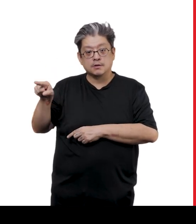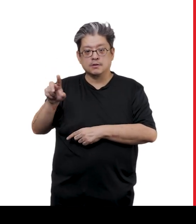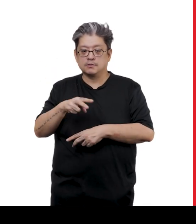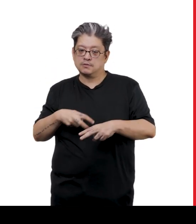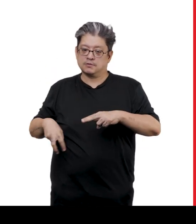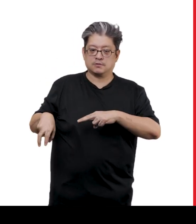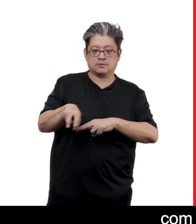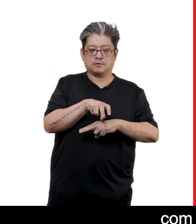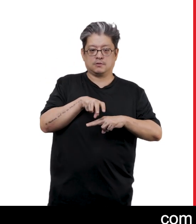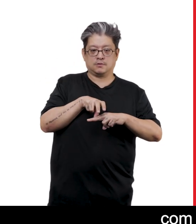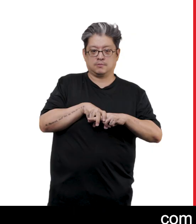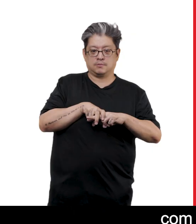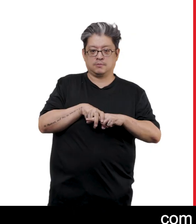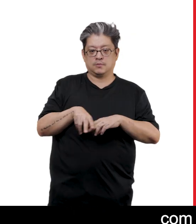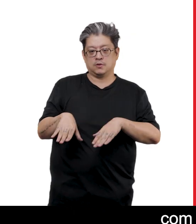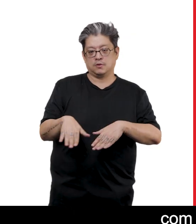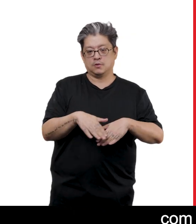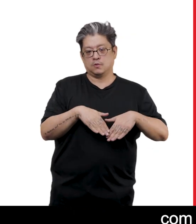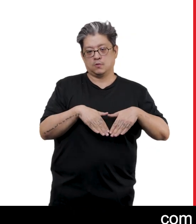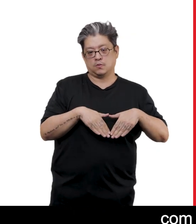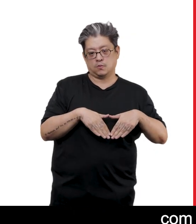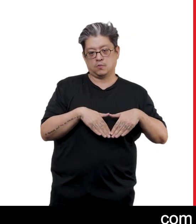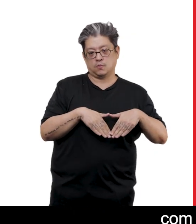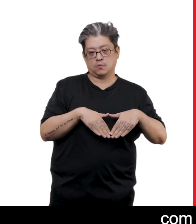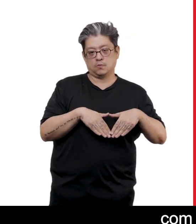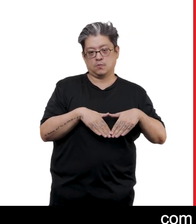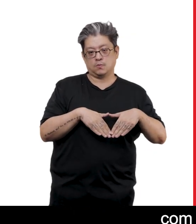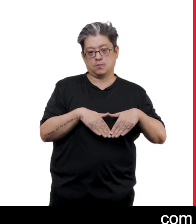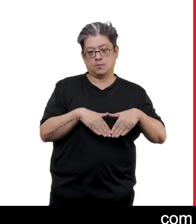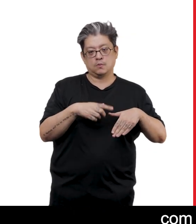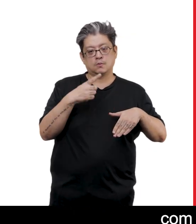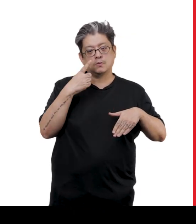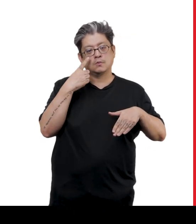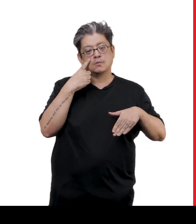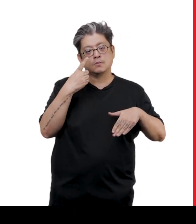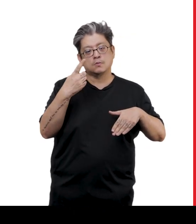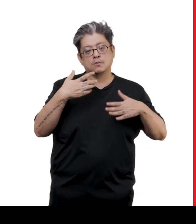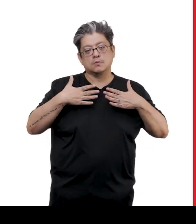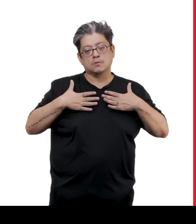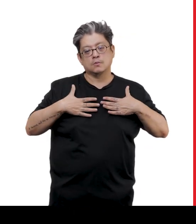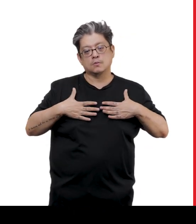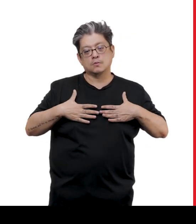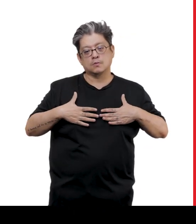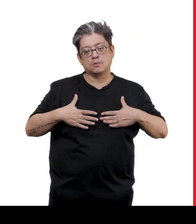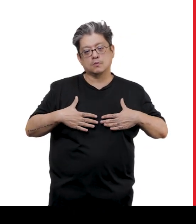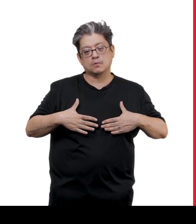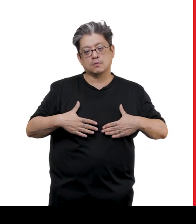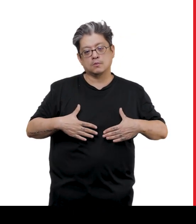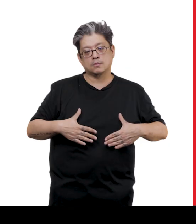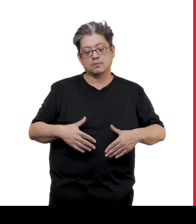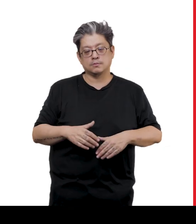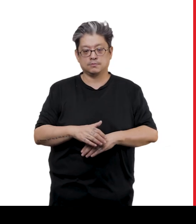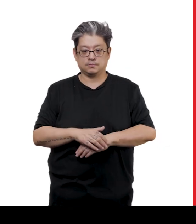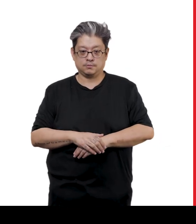sentada de frente, com as mãos repousadas sobre o colo e o olhar sereno. O